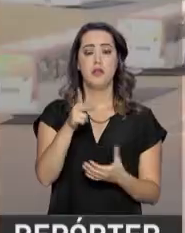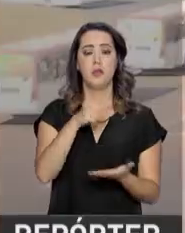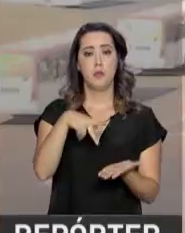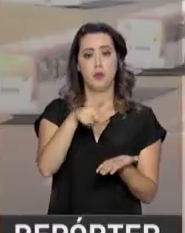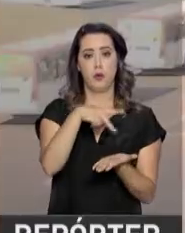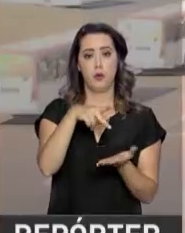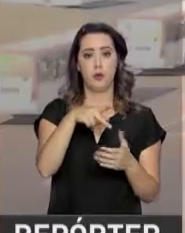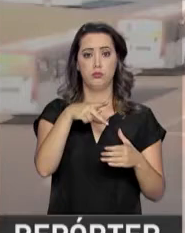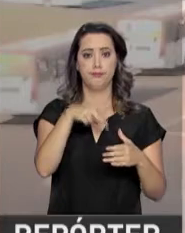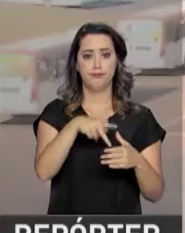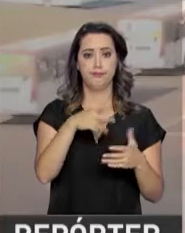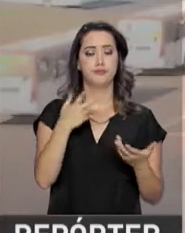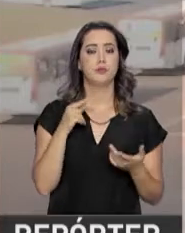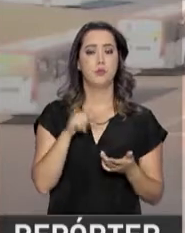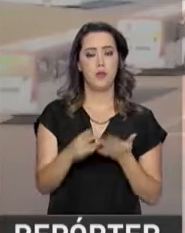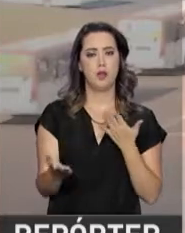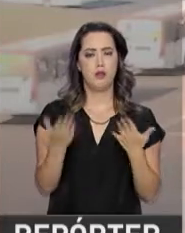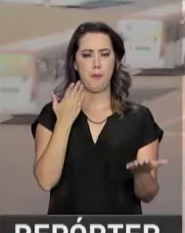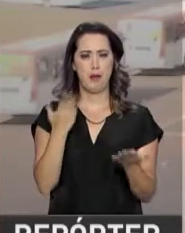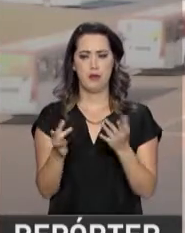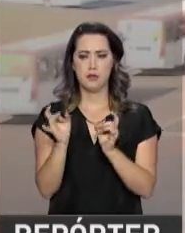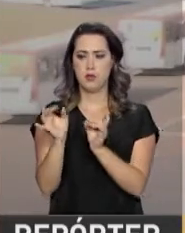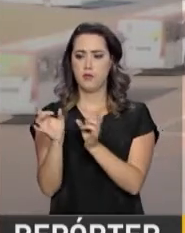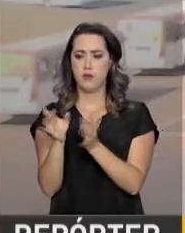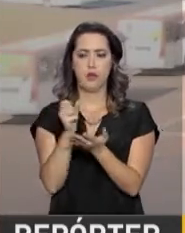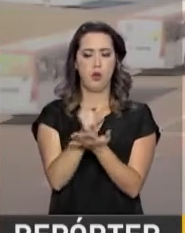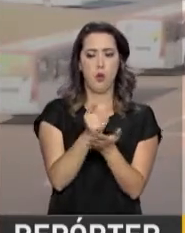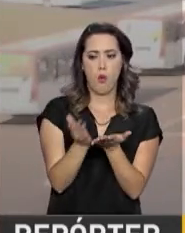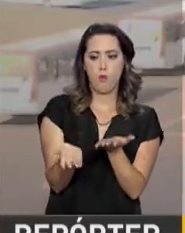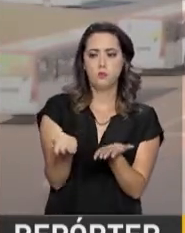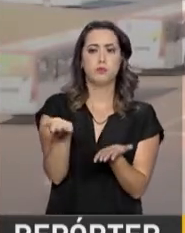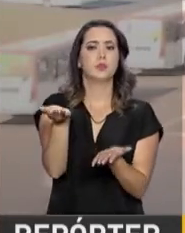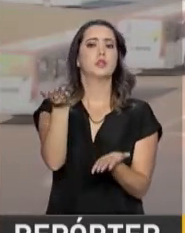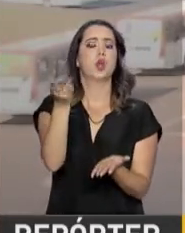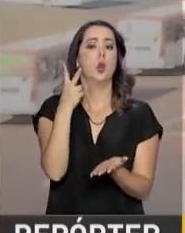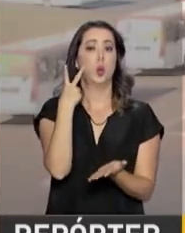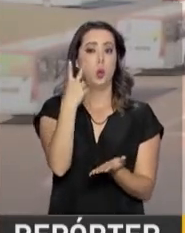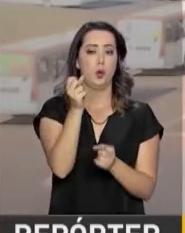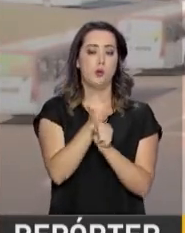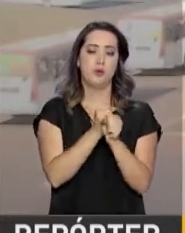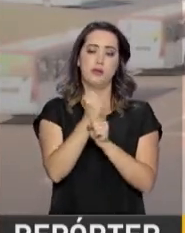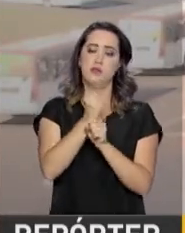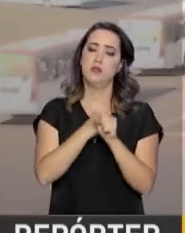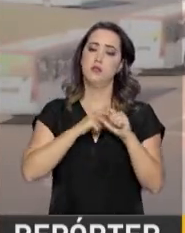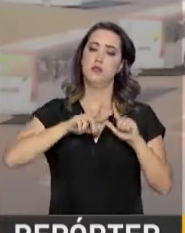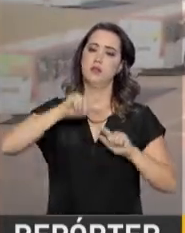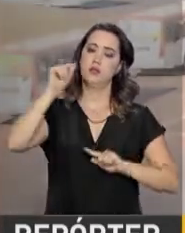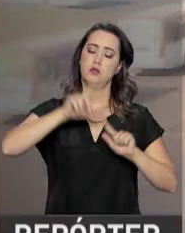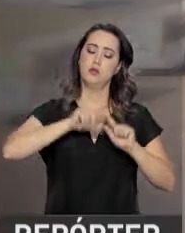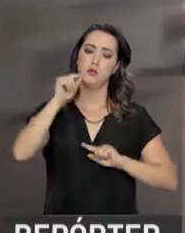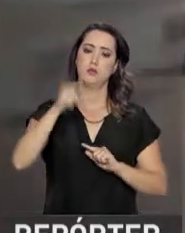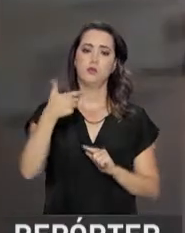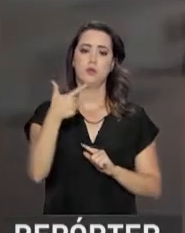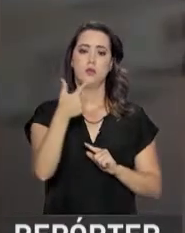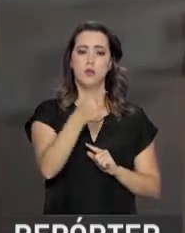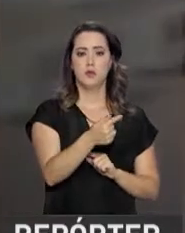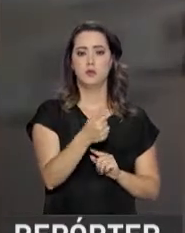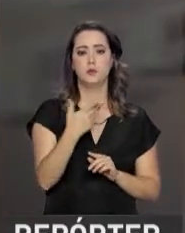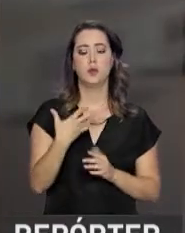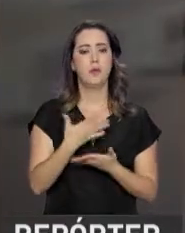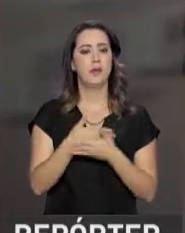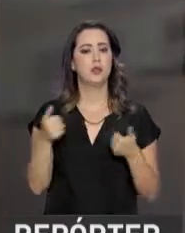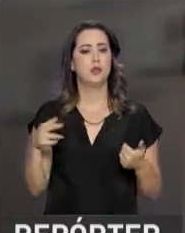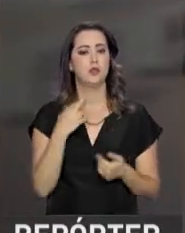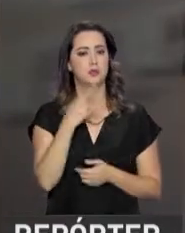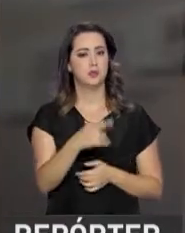e na balança comercial do país são dois anos de recordes e em 2017 o melhor resultado da